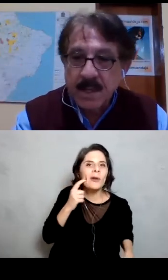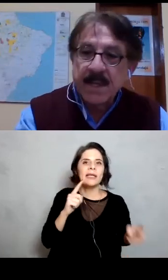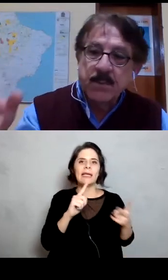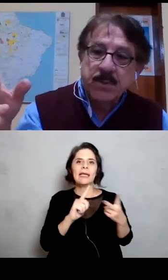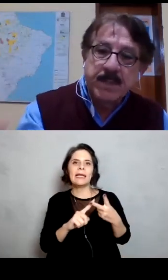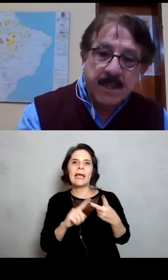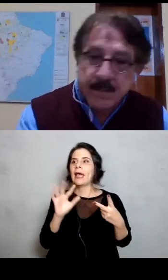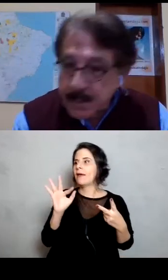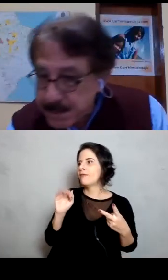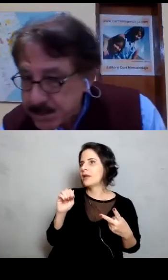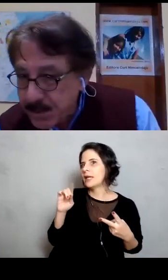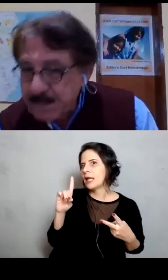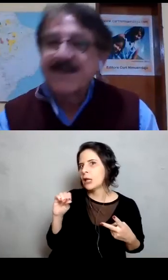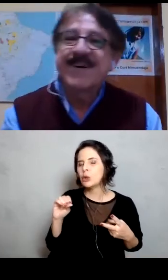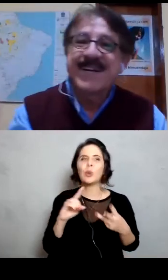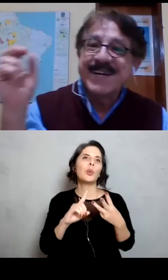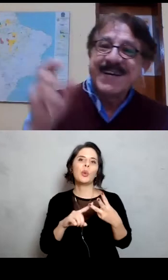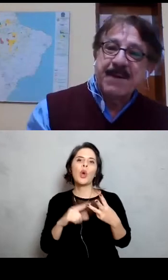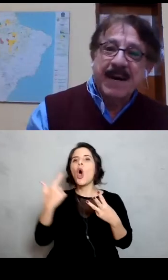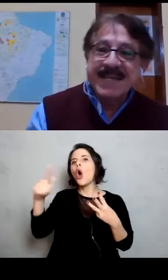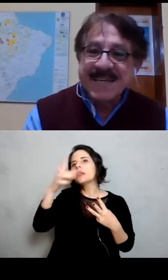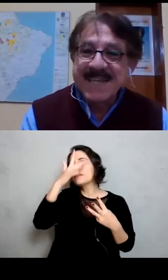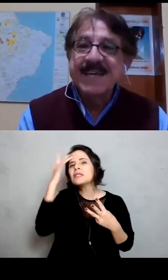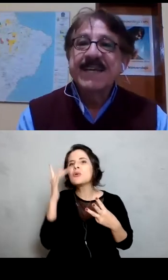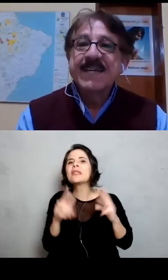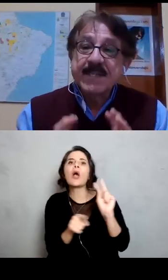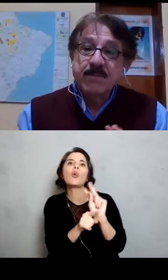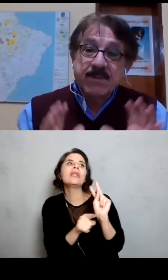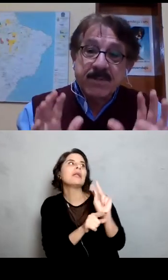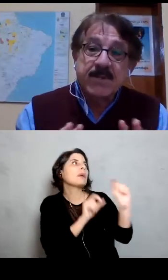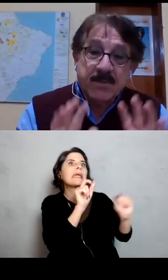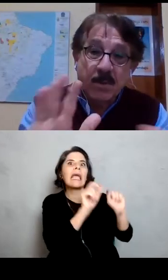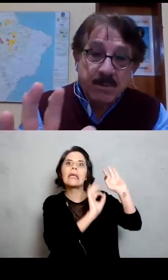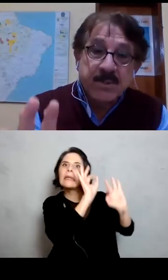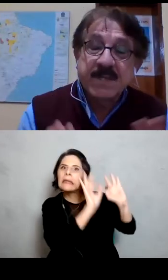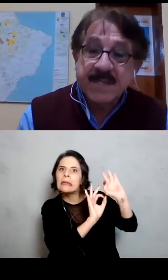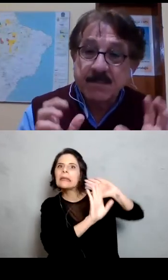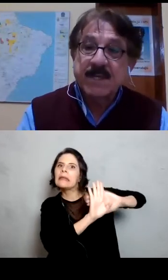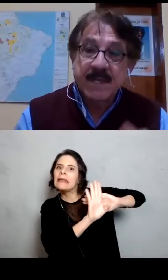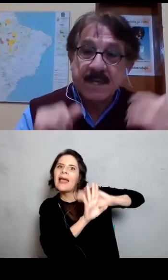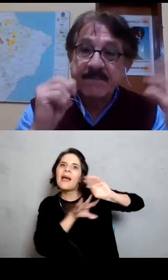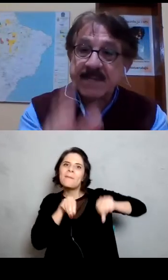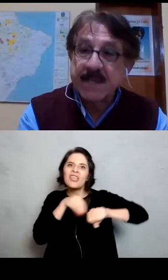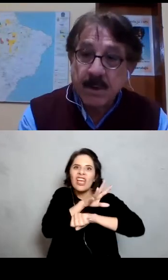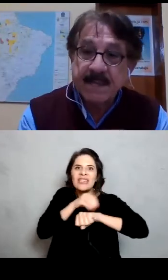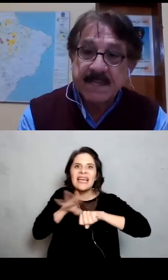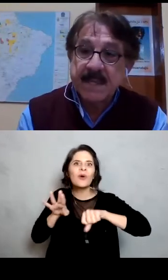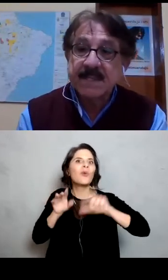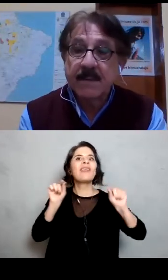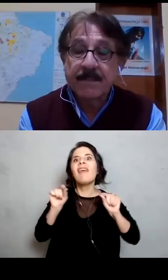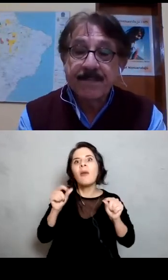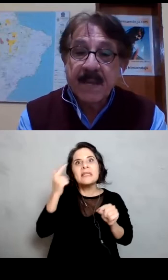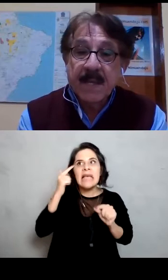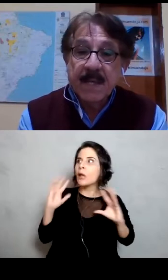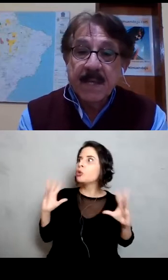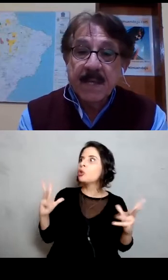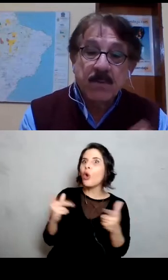Fernando, o outro menino, que eu perdi o nome agora, a Marina, que somos os que estamos aqui fazendo a